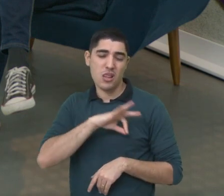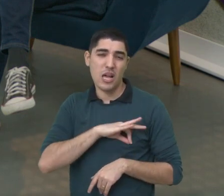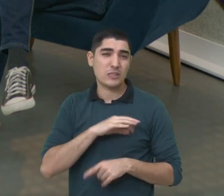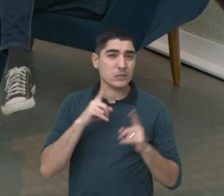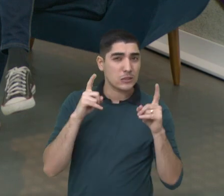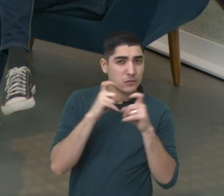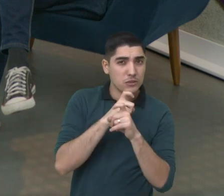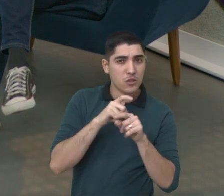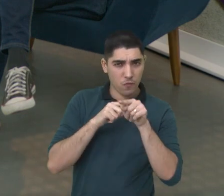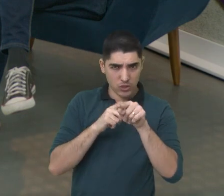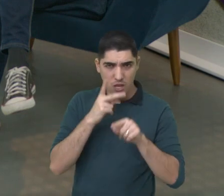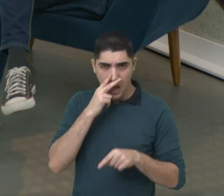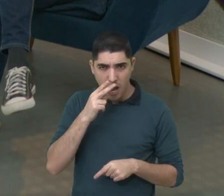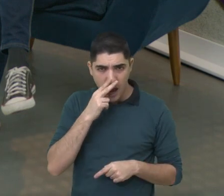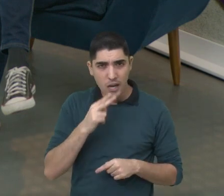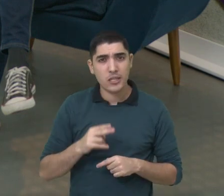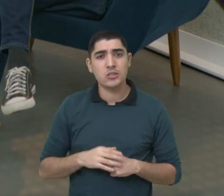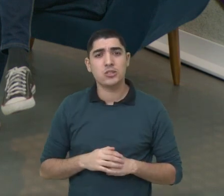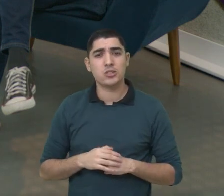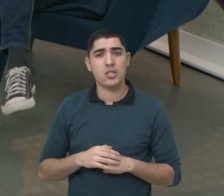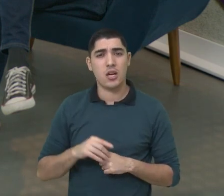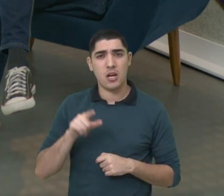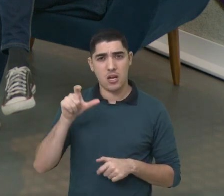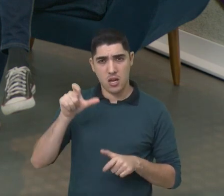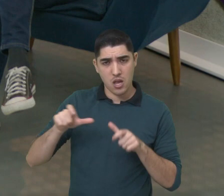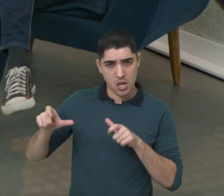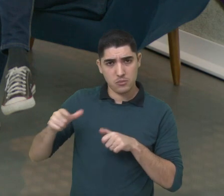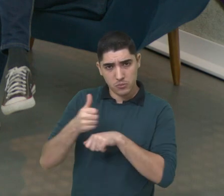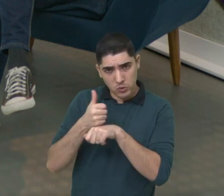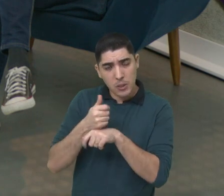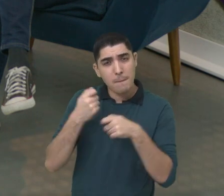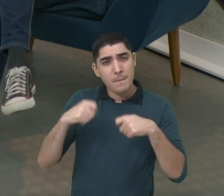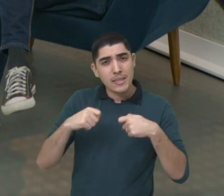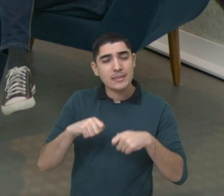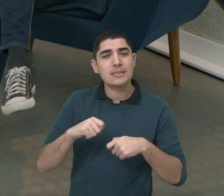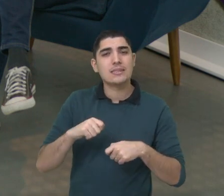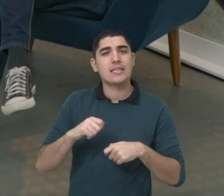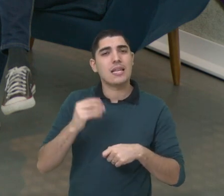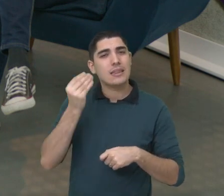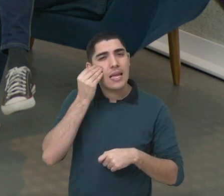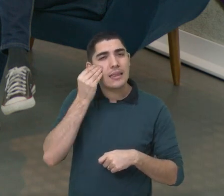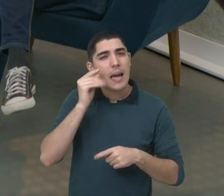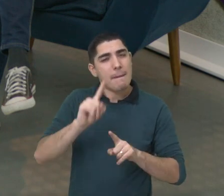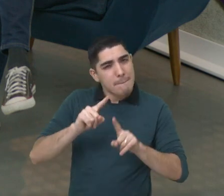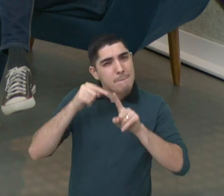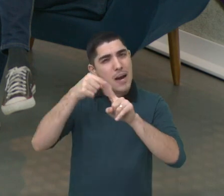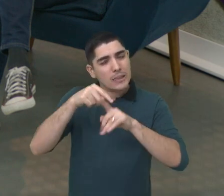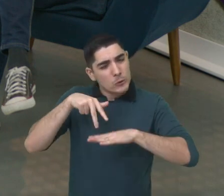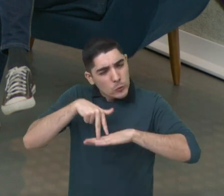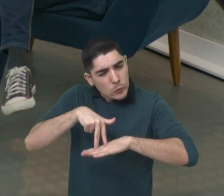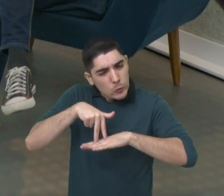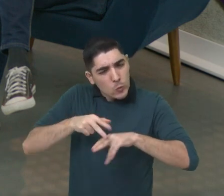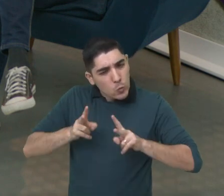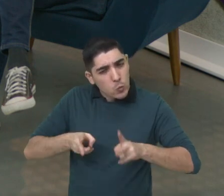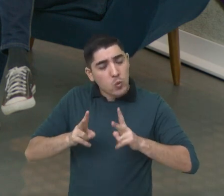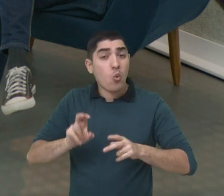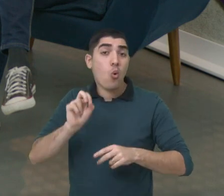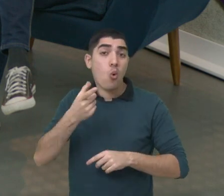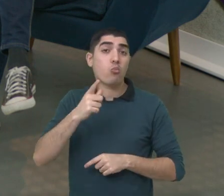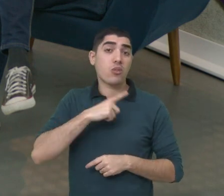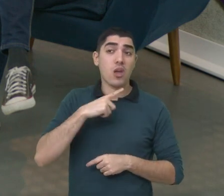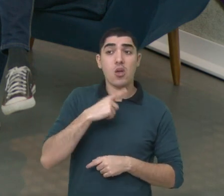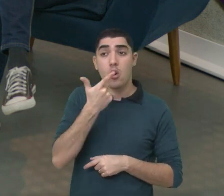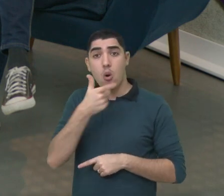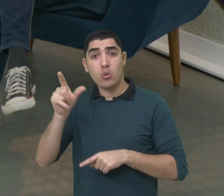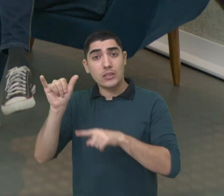pouquinho difícil. Você acha que eles deveriam ter um pouquinho mais de persistência? Tem um meio